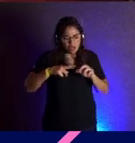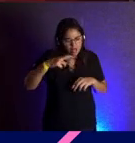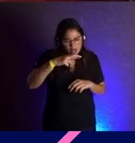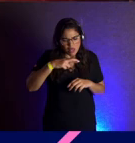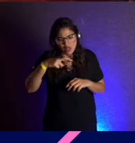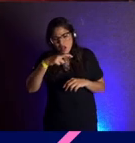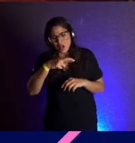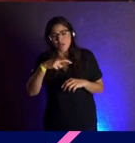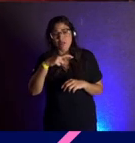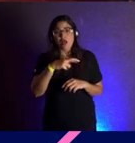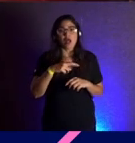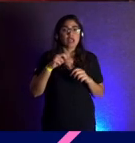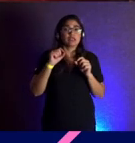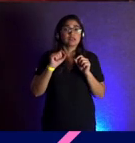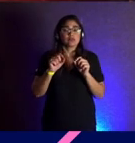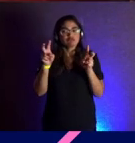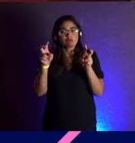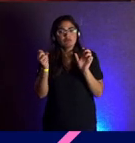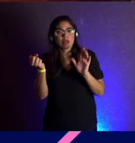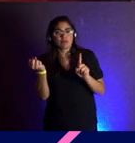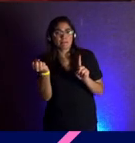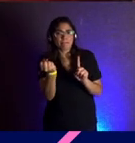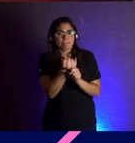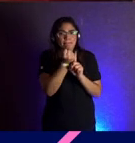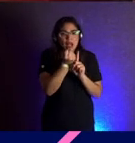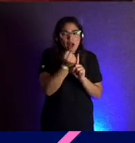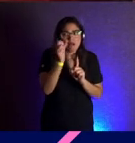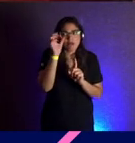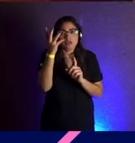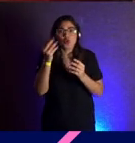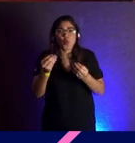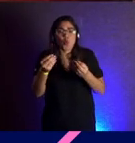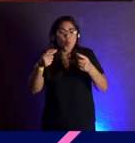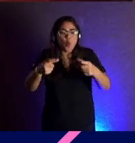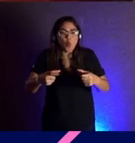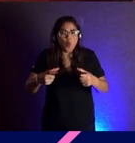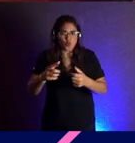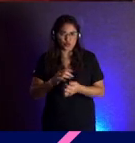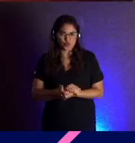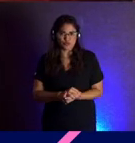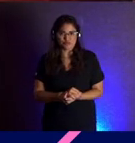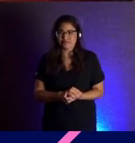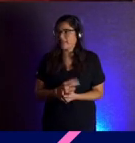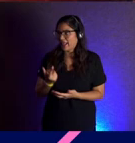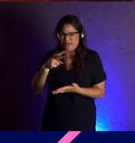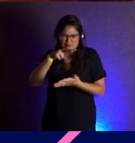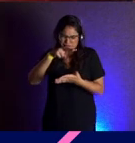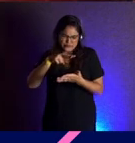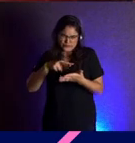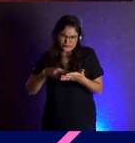de aonde que os impactos estão acontecendo. Obviamente que eu não vou ler isso tudo, senão meus 5 minutos vão embora já um pouquinho.